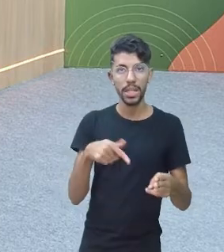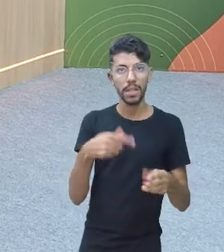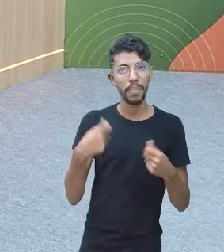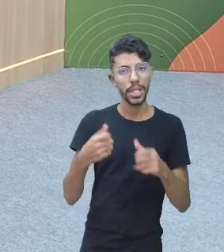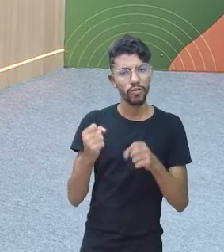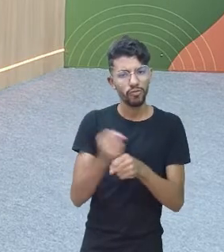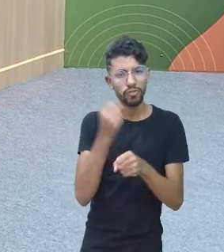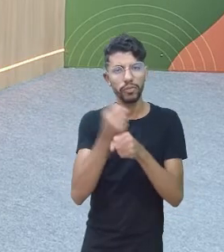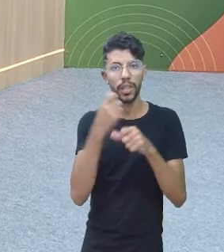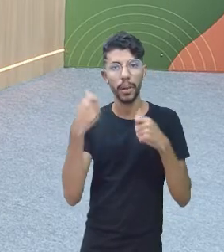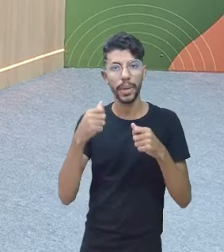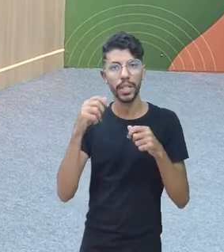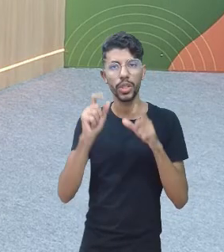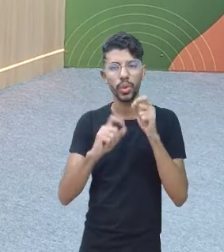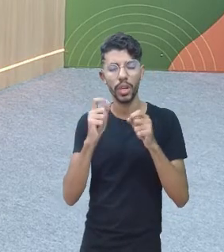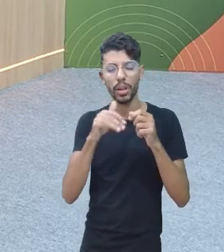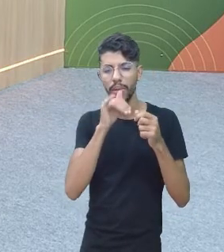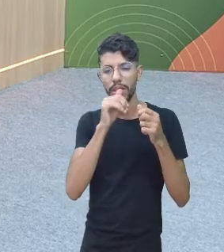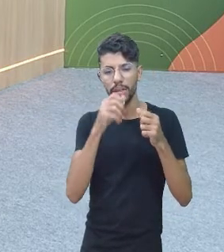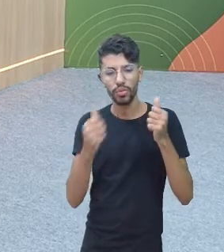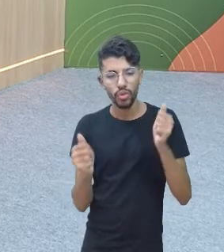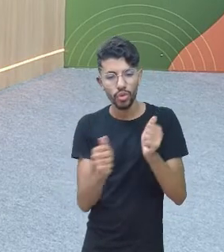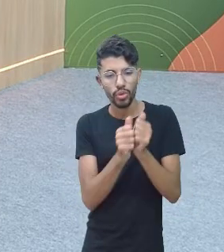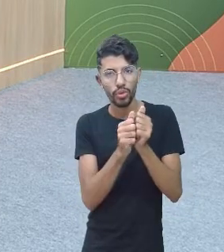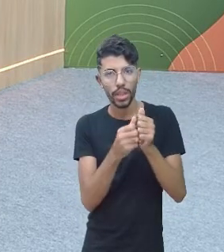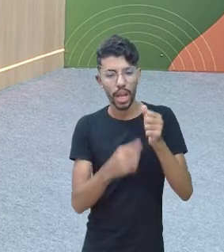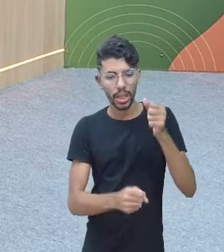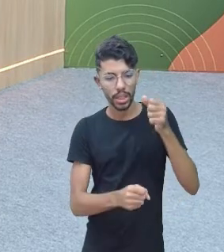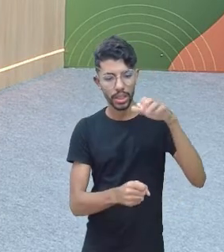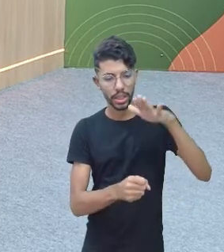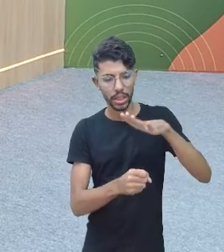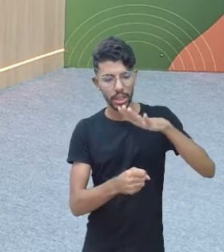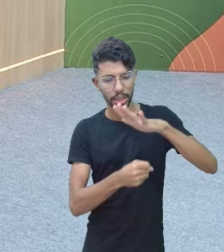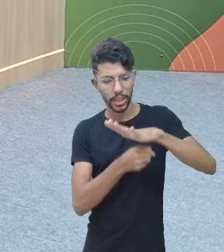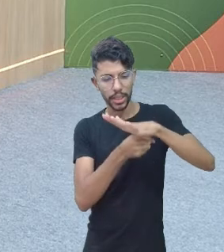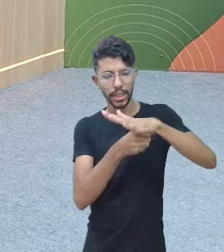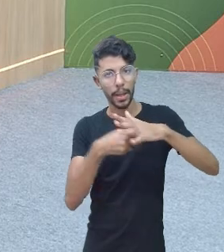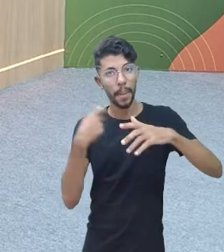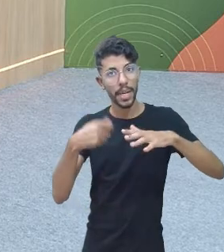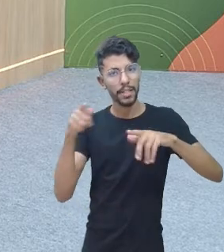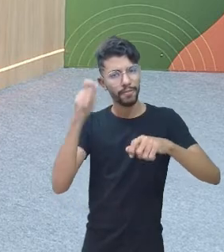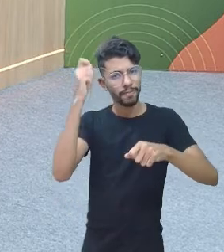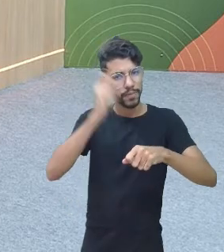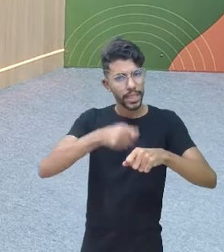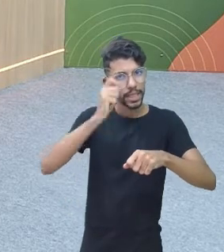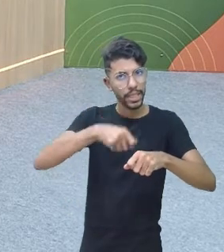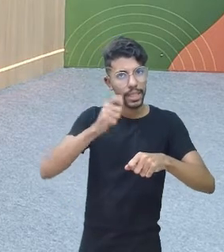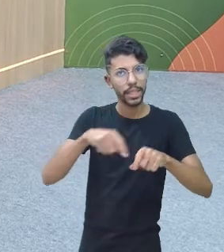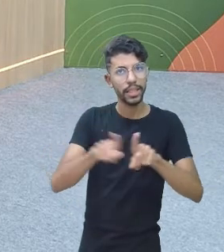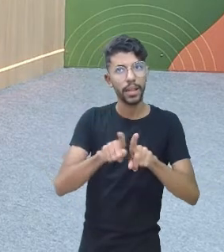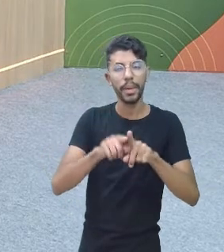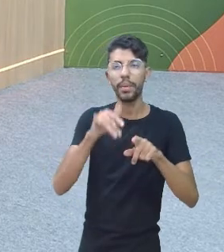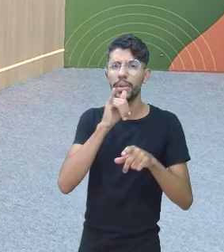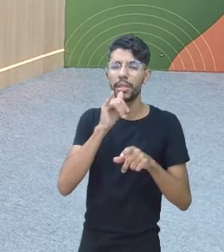preciso juntar as pernas da mesa com a tábua e preciso martelar, essa indicação no